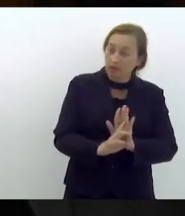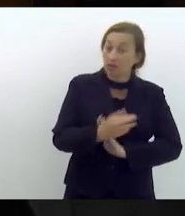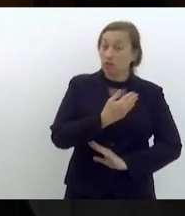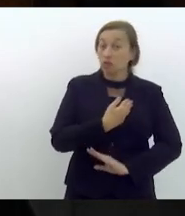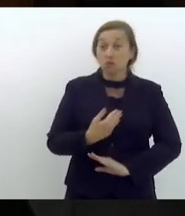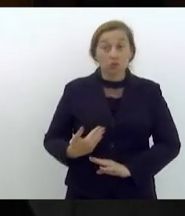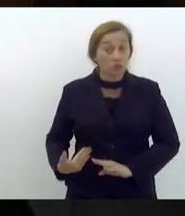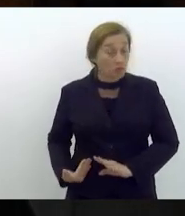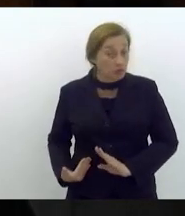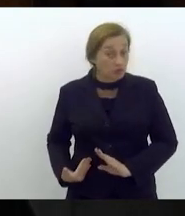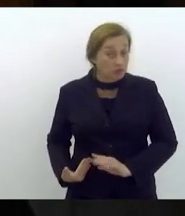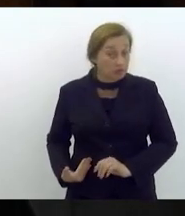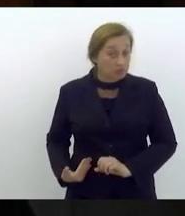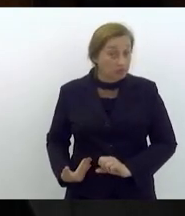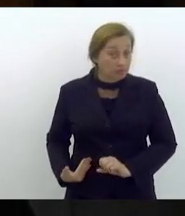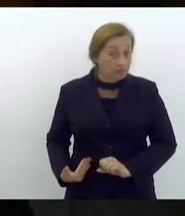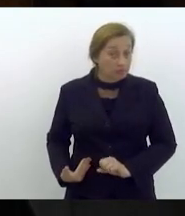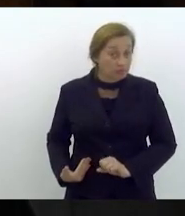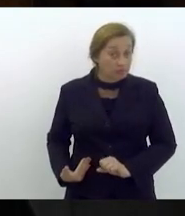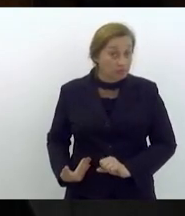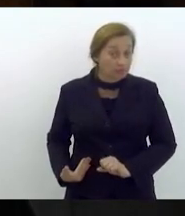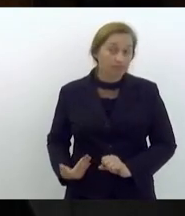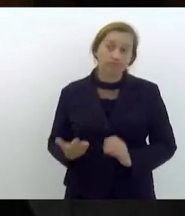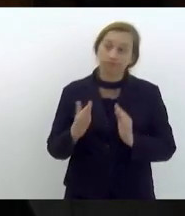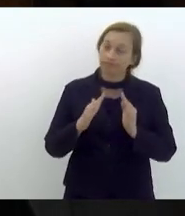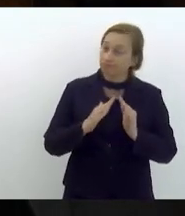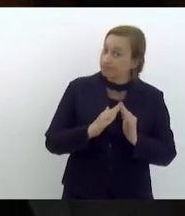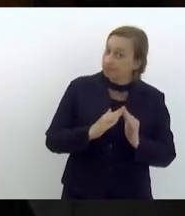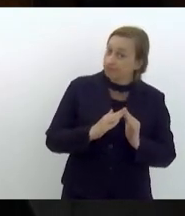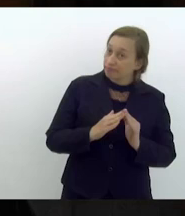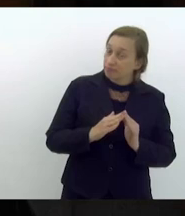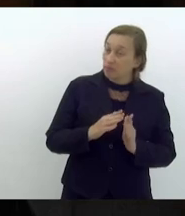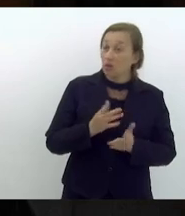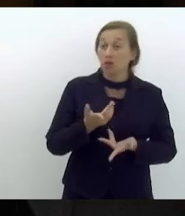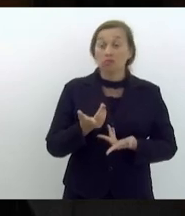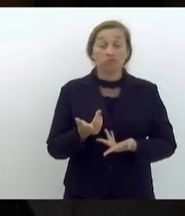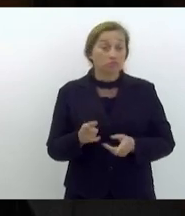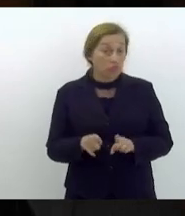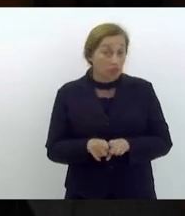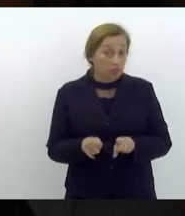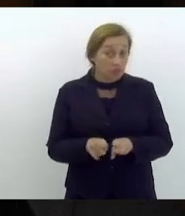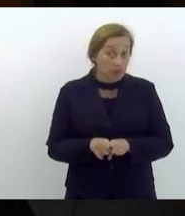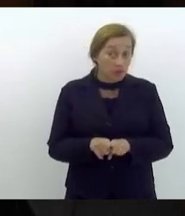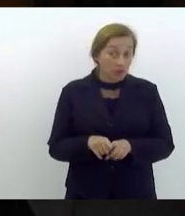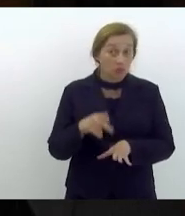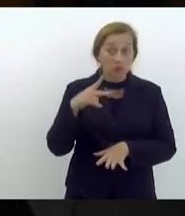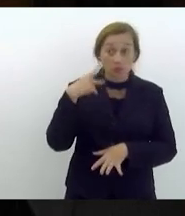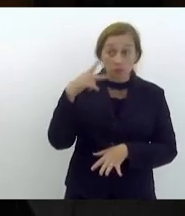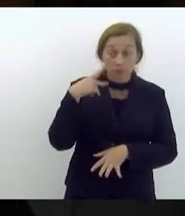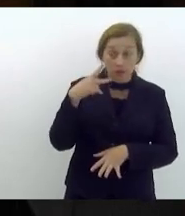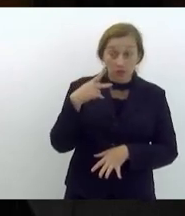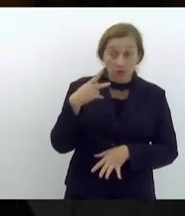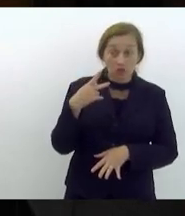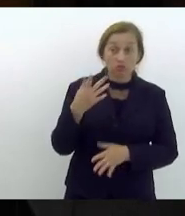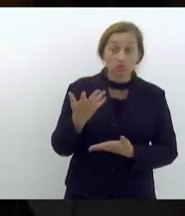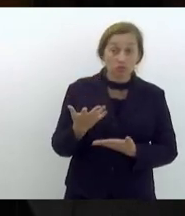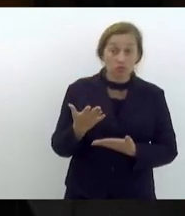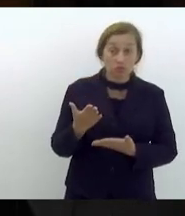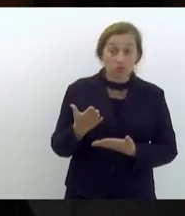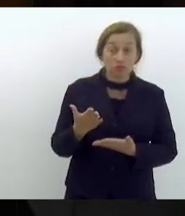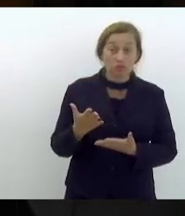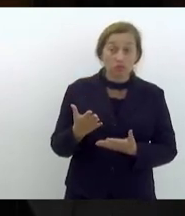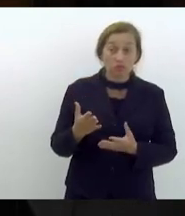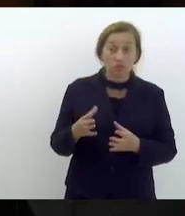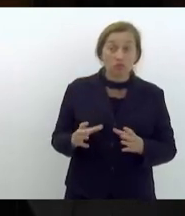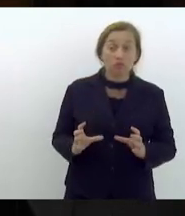governo na sua casa nem tão pouco do partido majoritário que